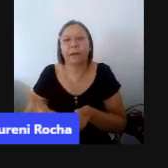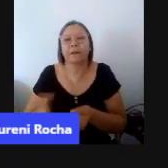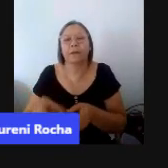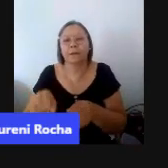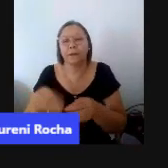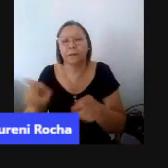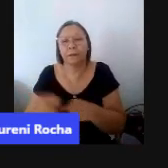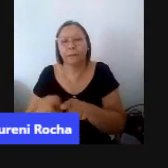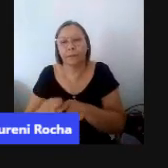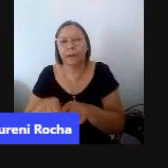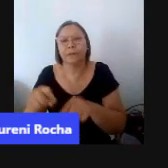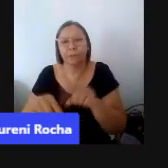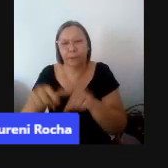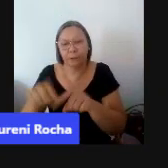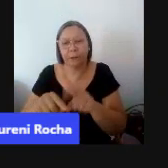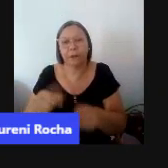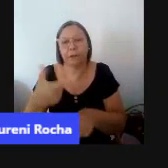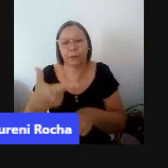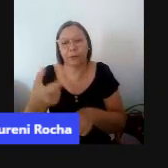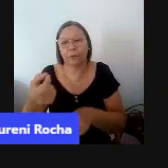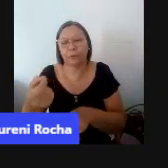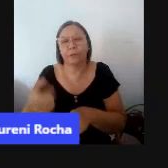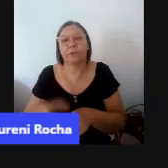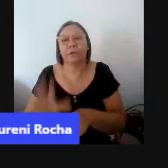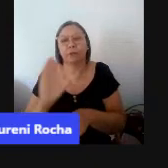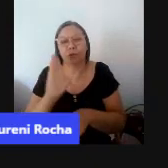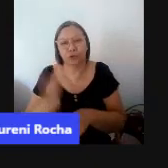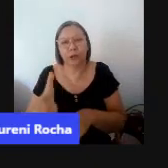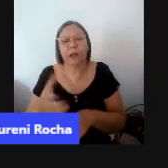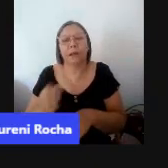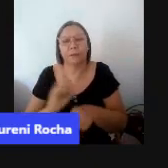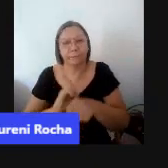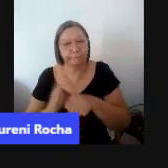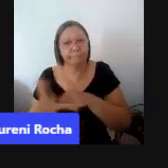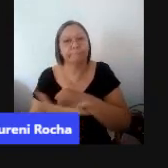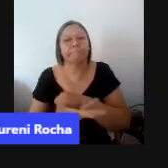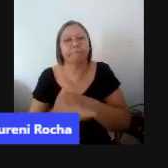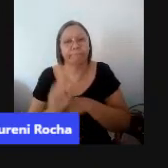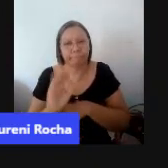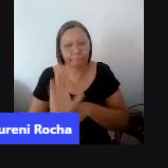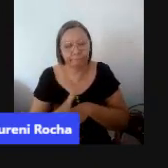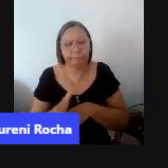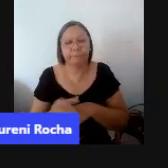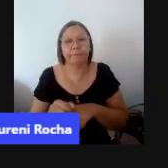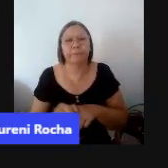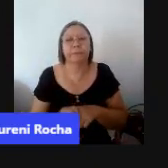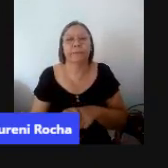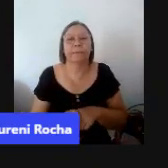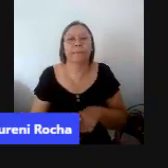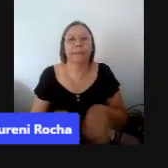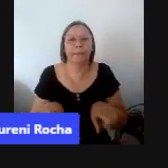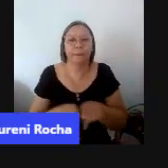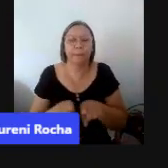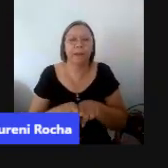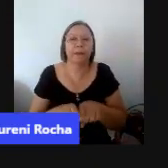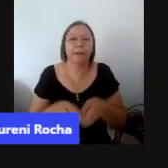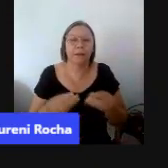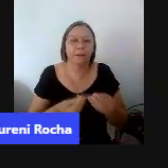pandemia. Baixando um pouquinho mais, também tem a entrega de materiais, né, em unidades de